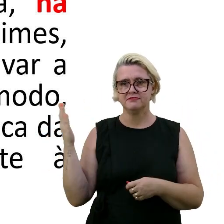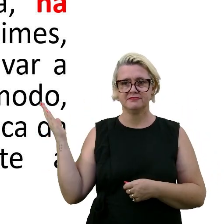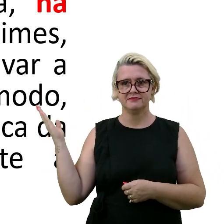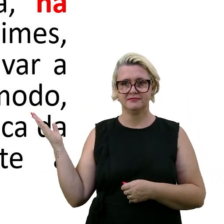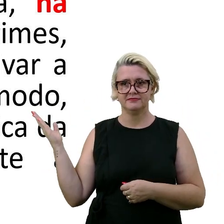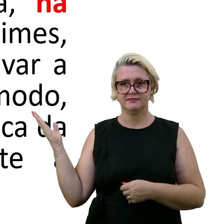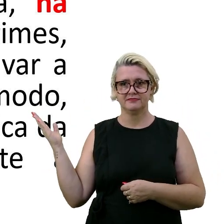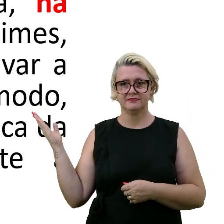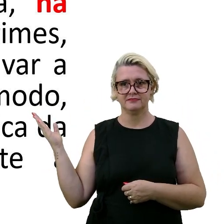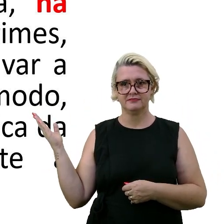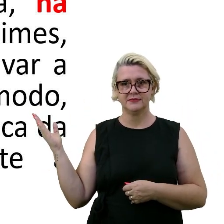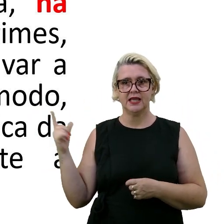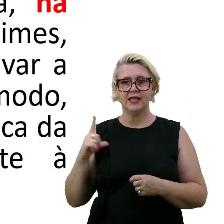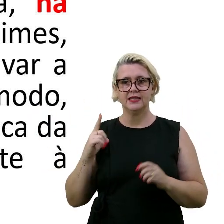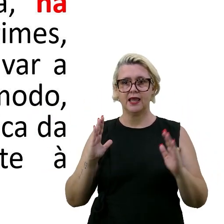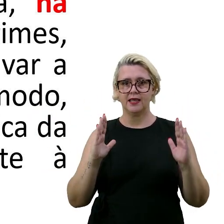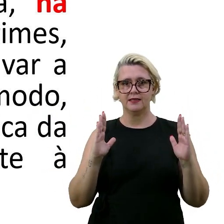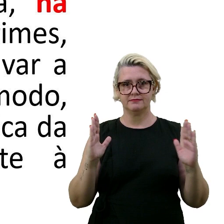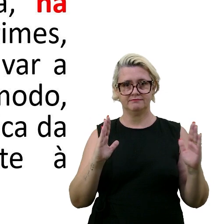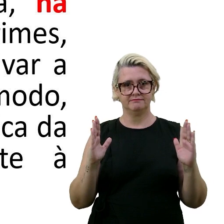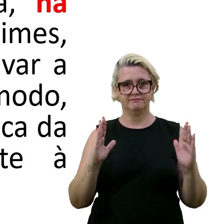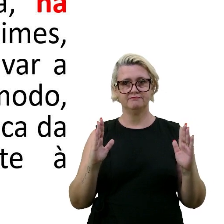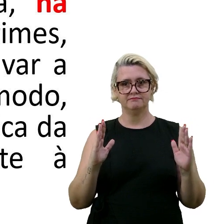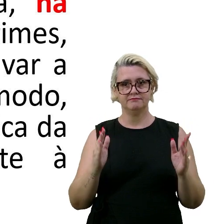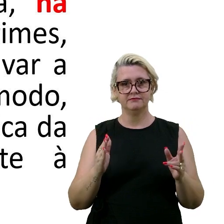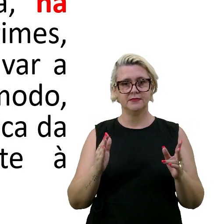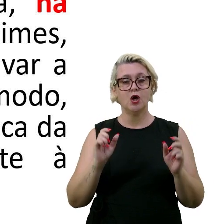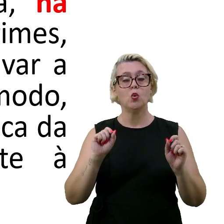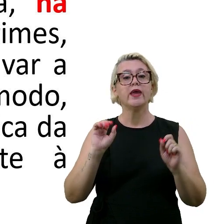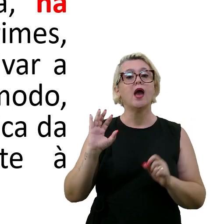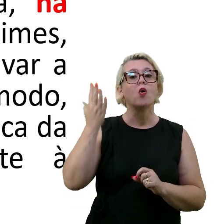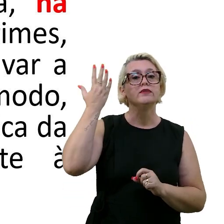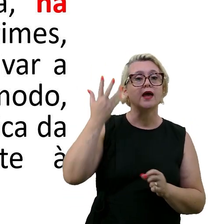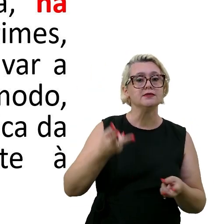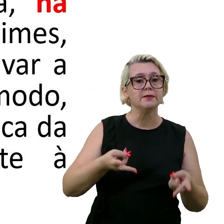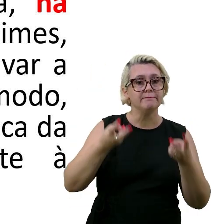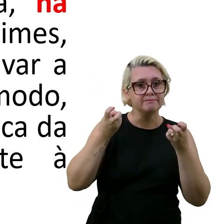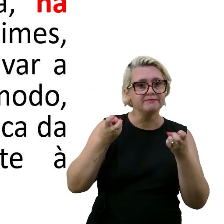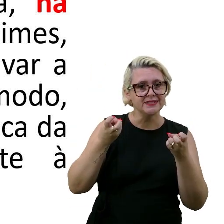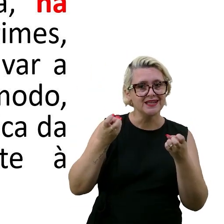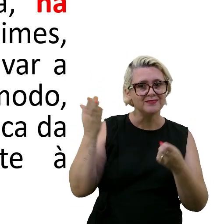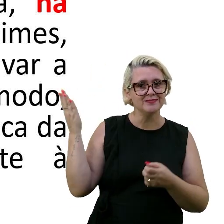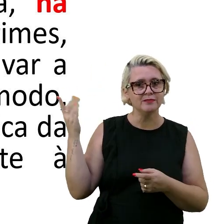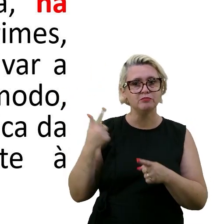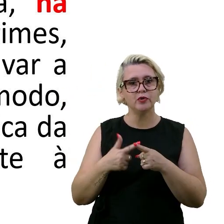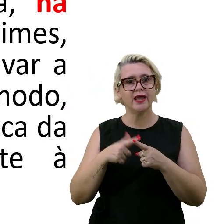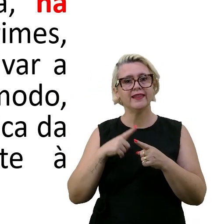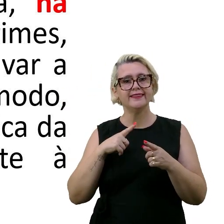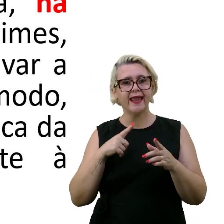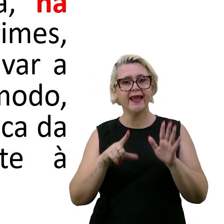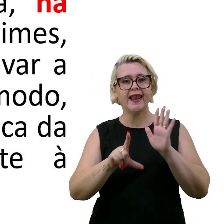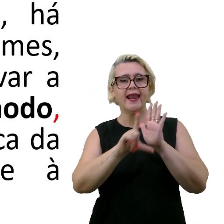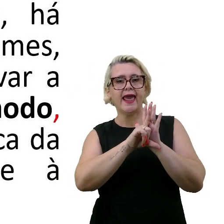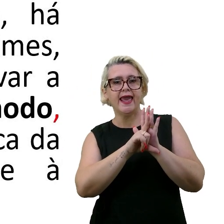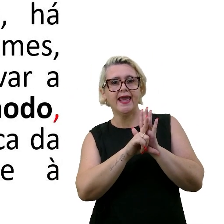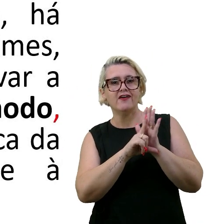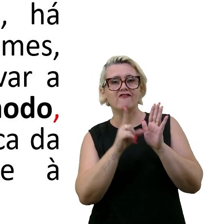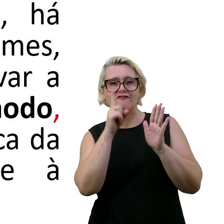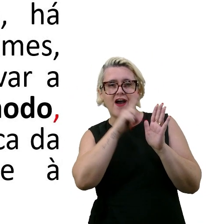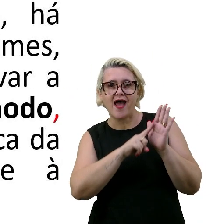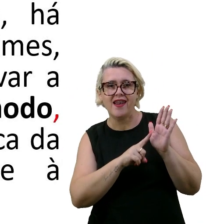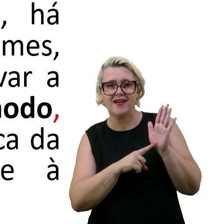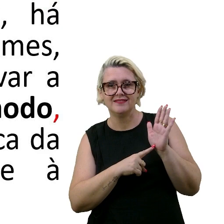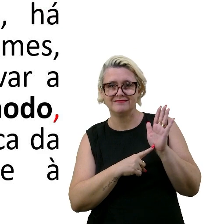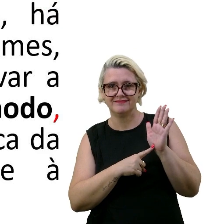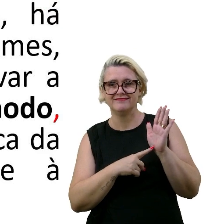que permitem também a possibilidade. Por que que acontece? Porque tem as brechas. O que mais,